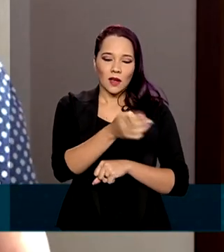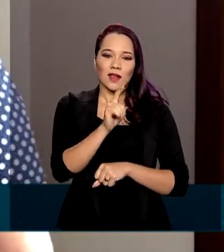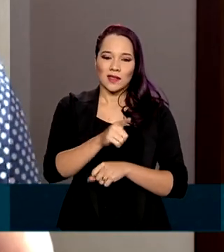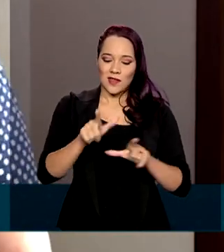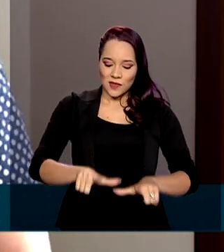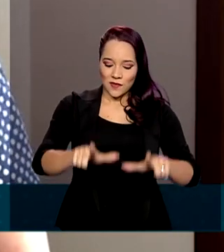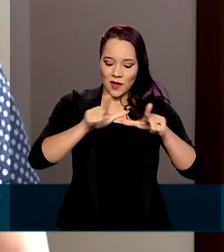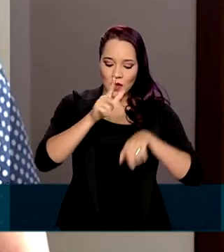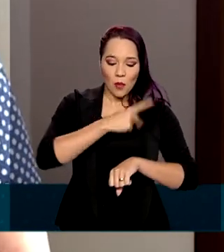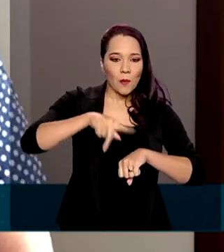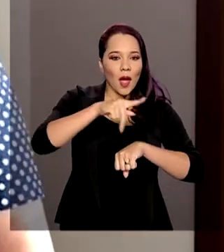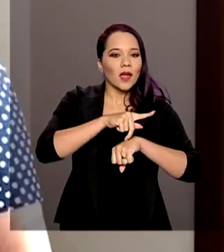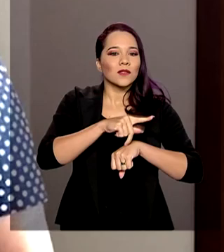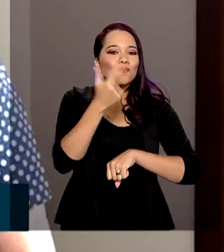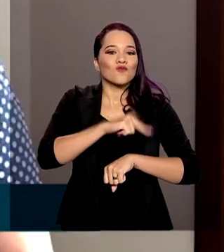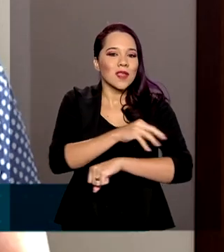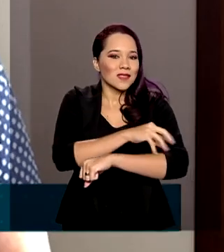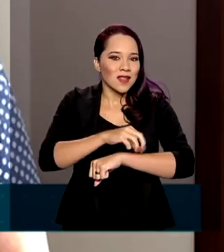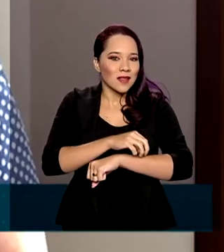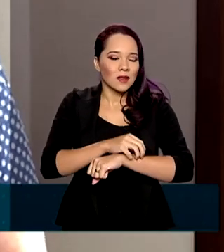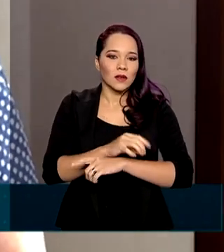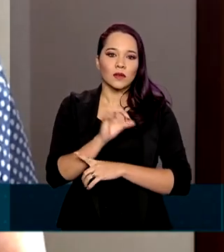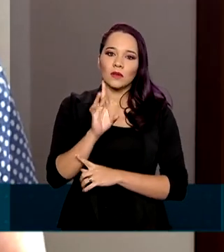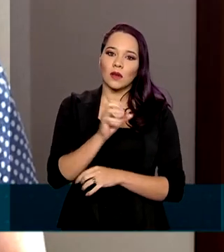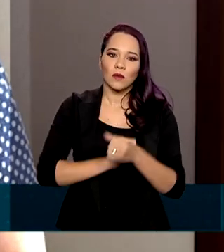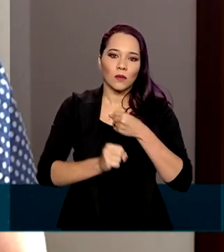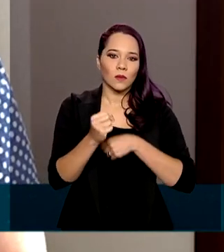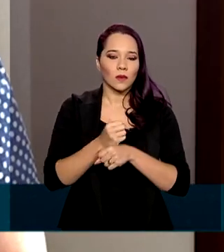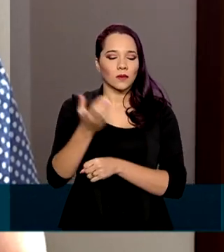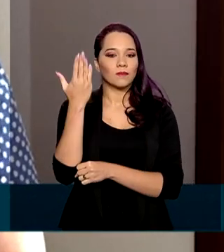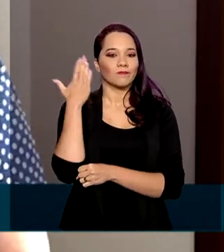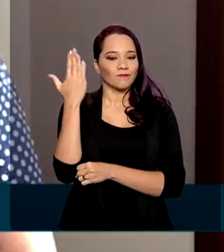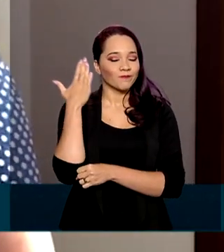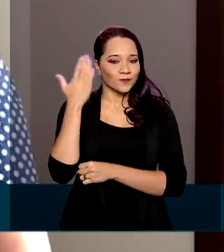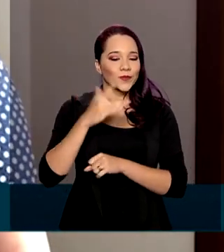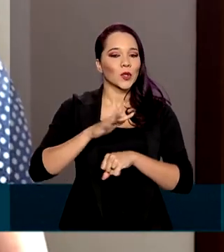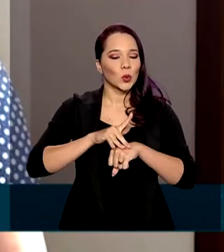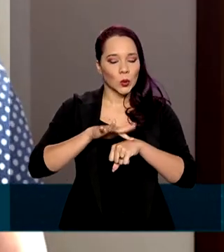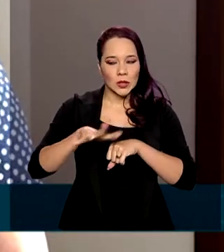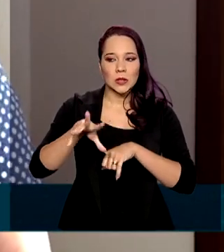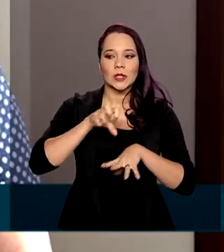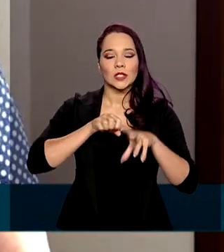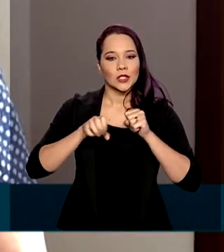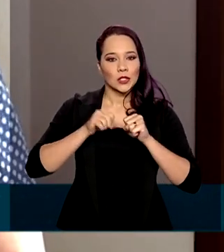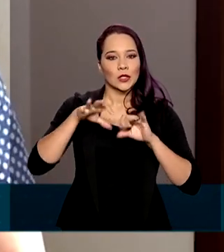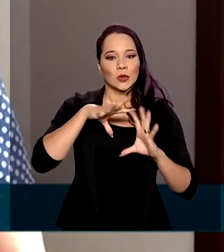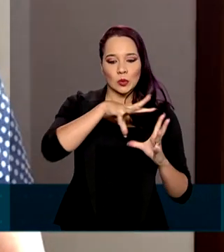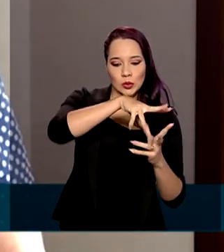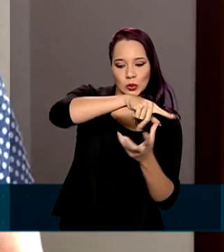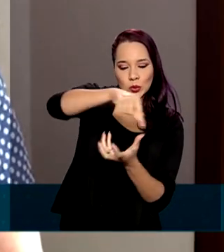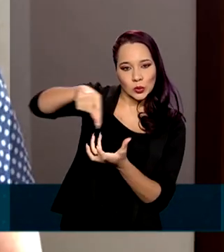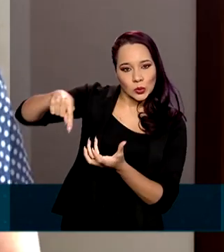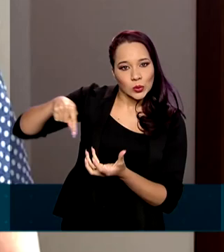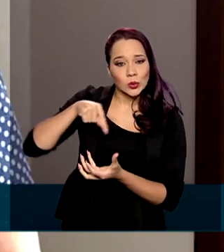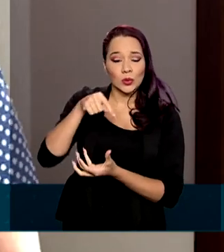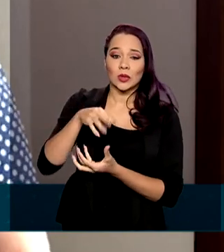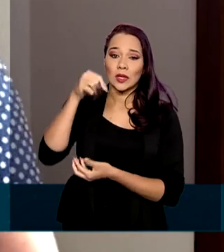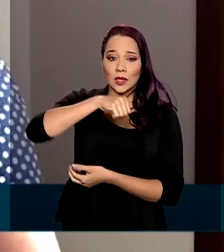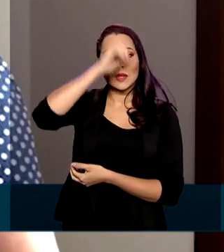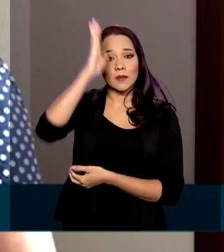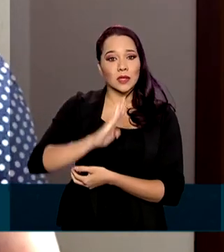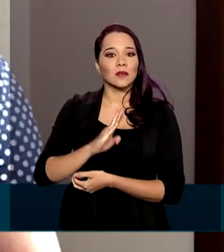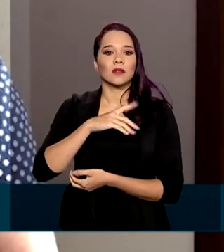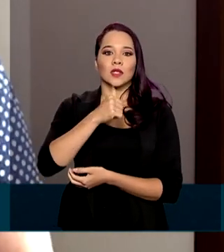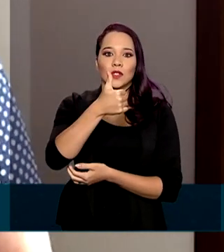Livre do Sarampo. Mas no ano passado, a doença voltou a ocorrer em todo o mundo. E aqui foram registrados